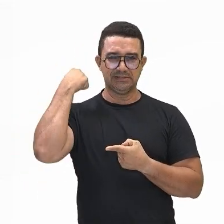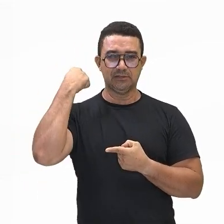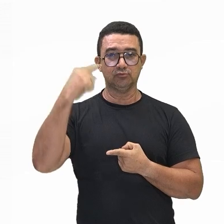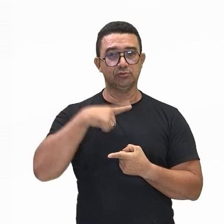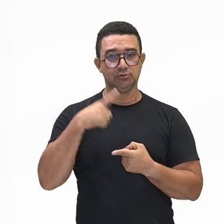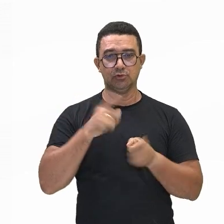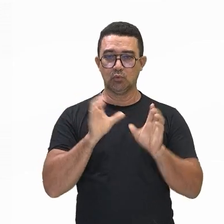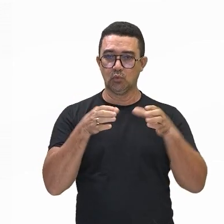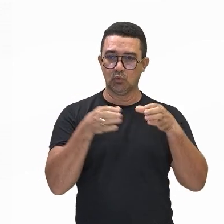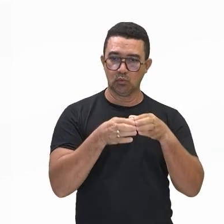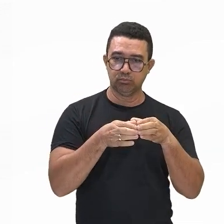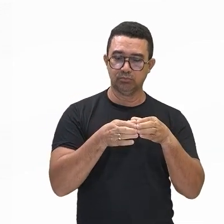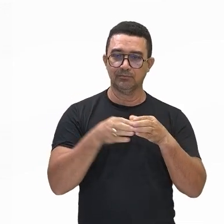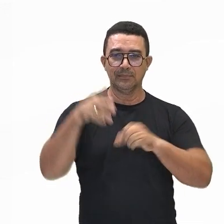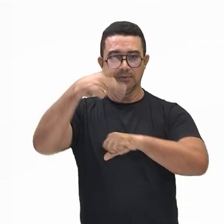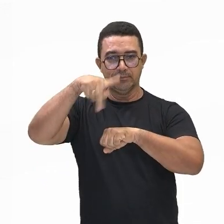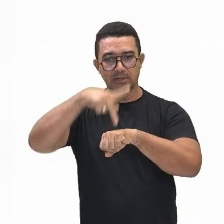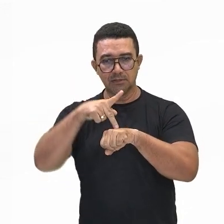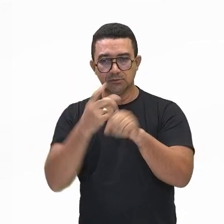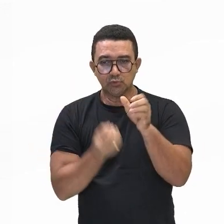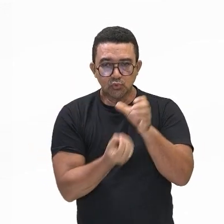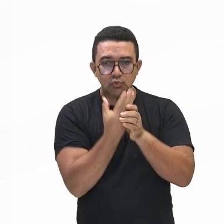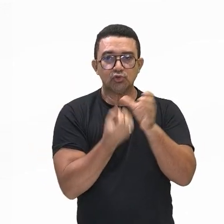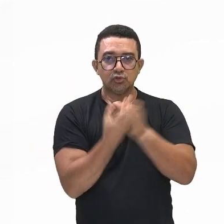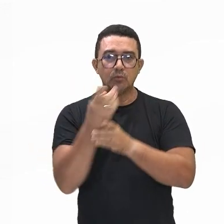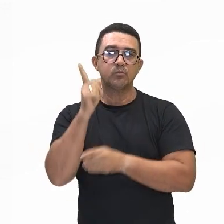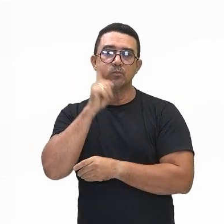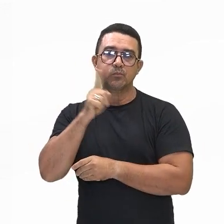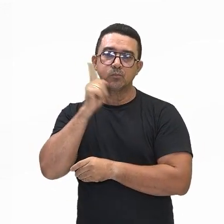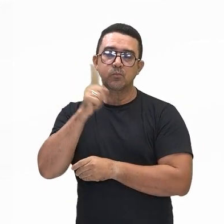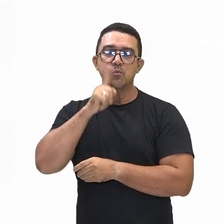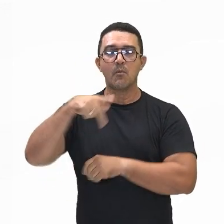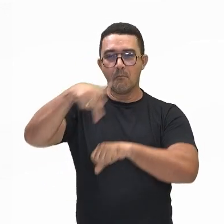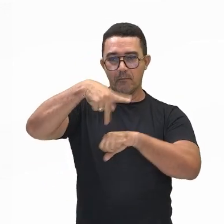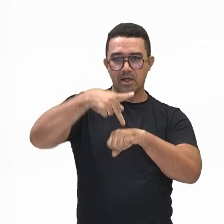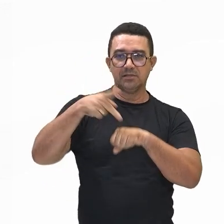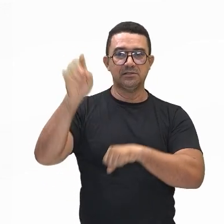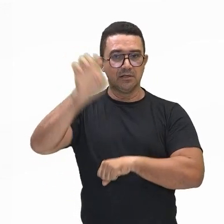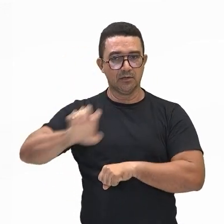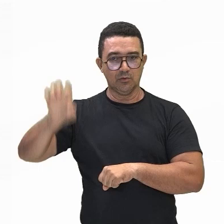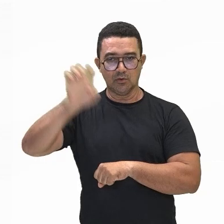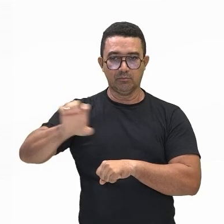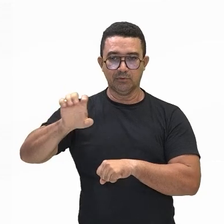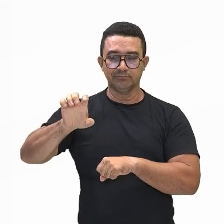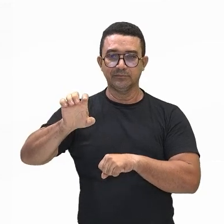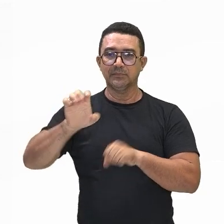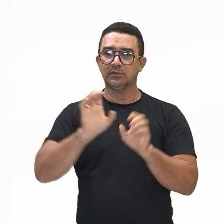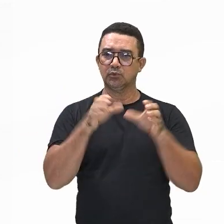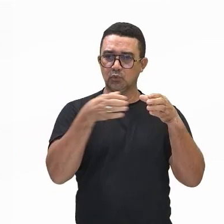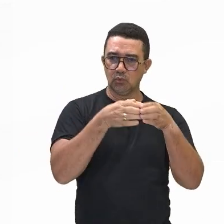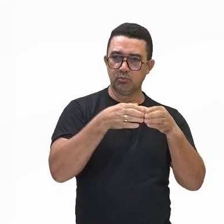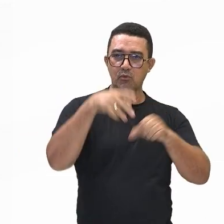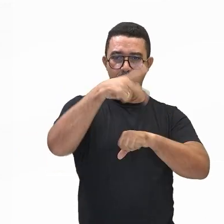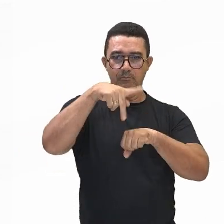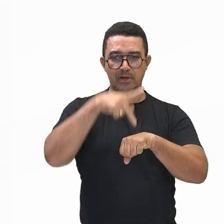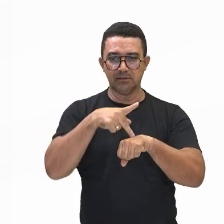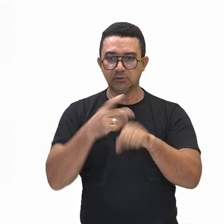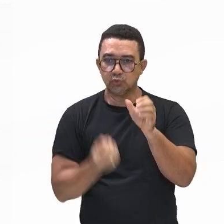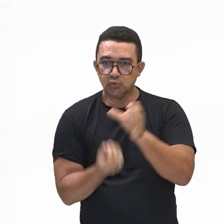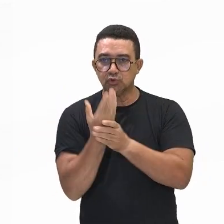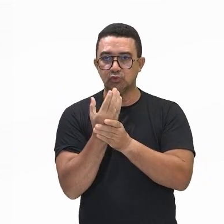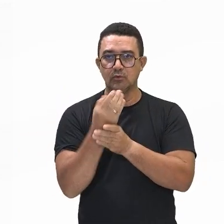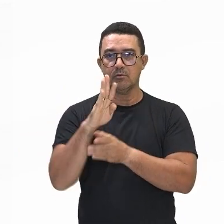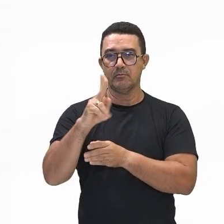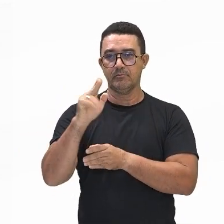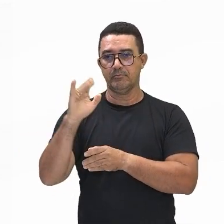países que se formavam entre os Estados Unidos, países europeus. Então, esses países que acabaram formando o BRICS